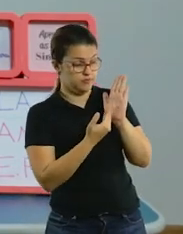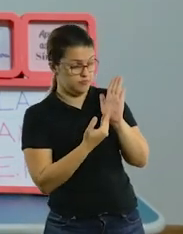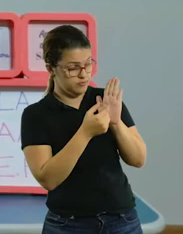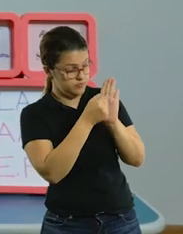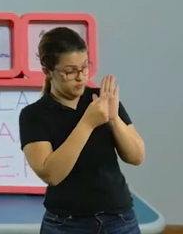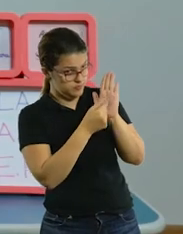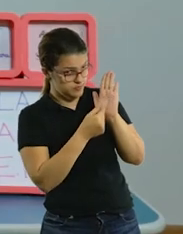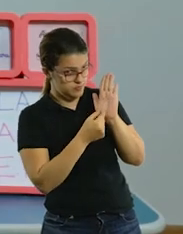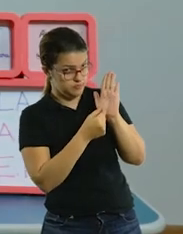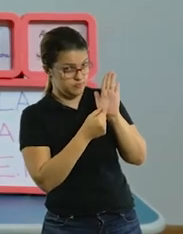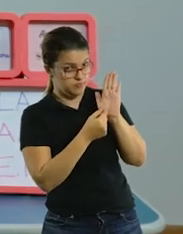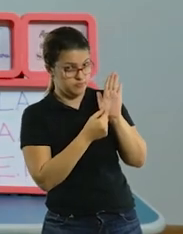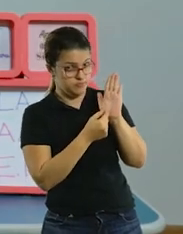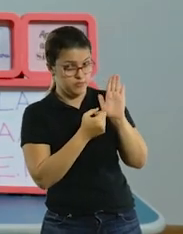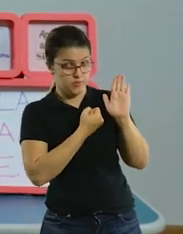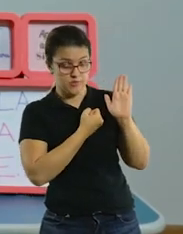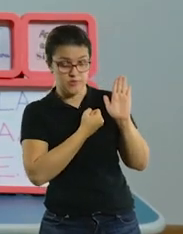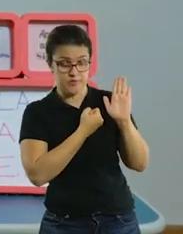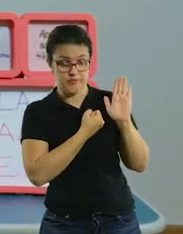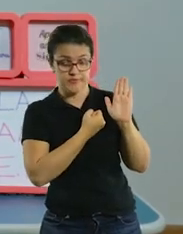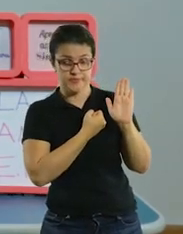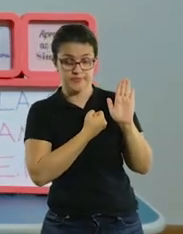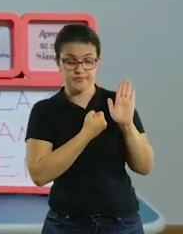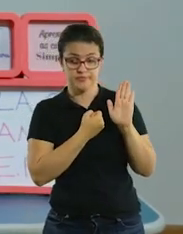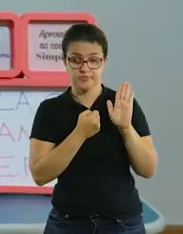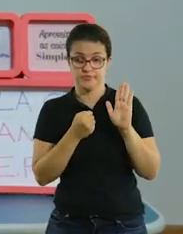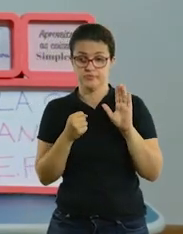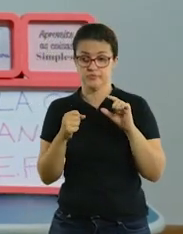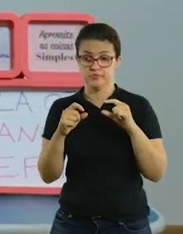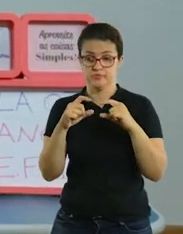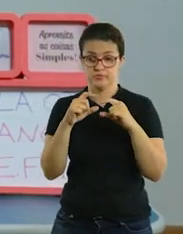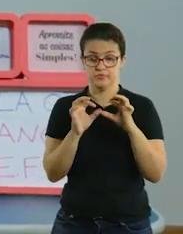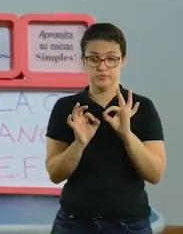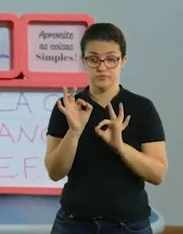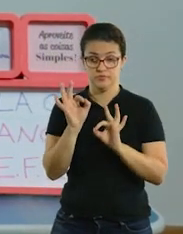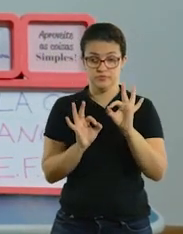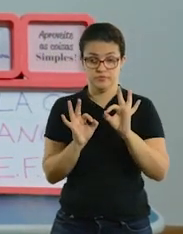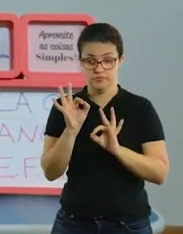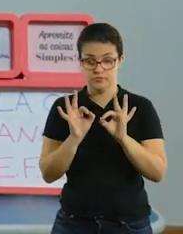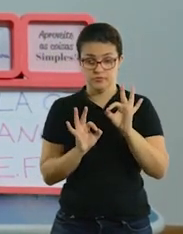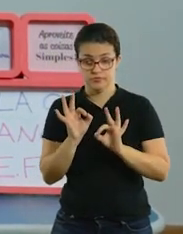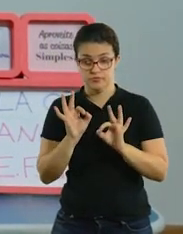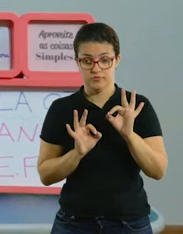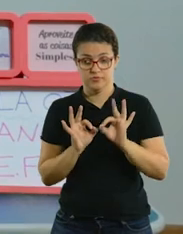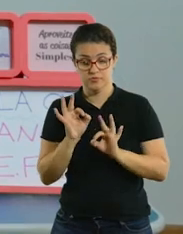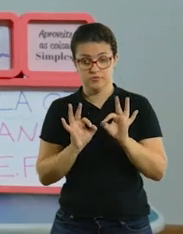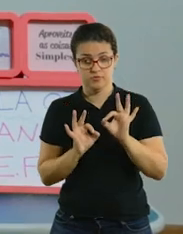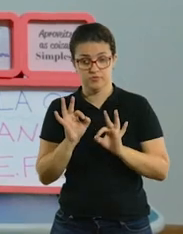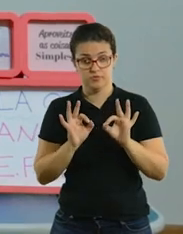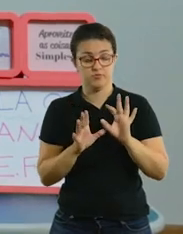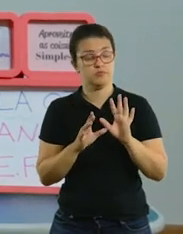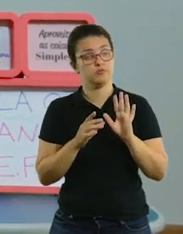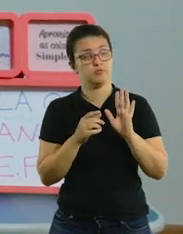São esses números da tabela, esses números sorteados. Então eu confeccionei esses números